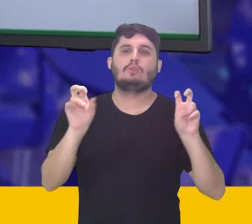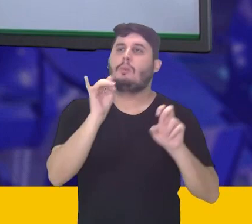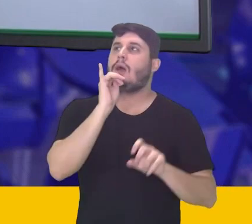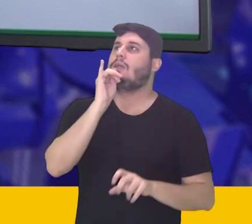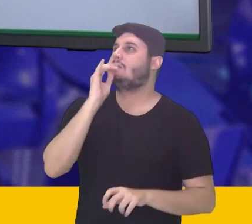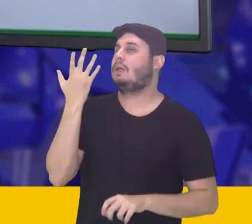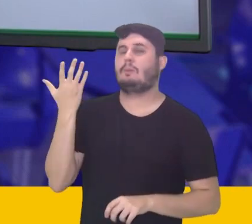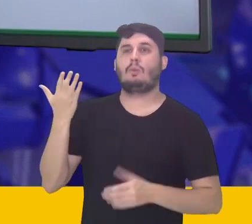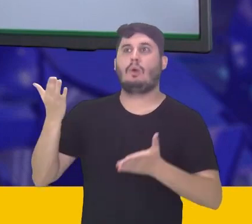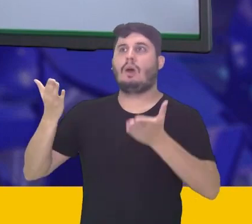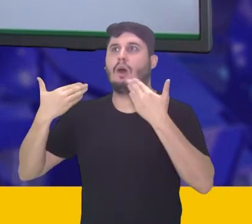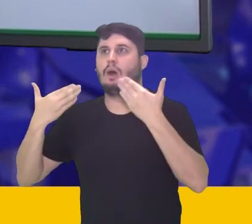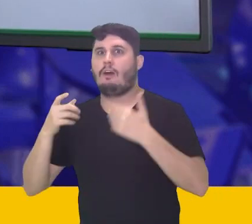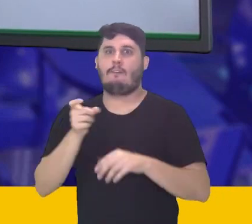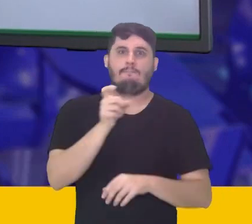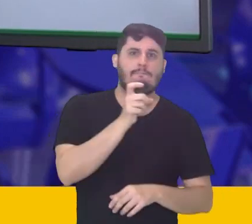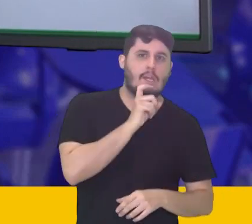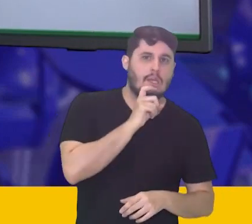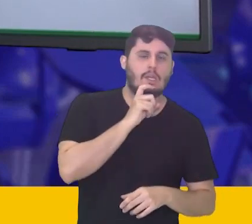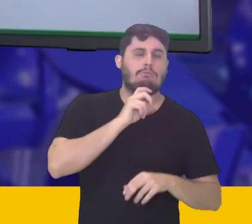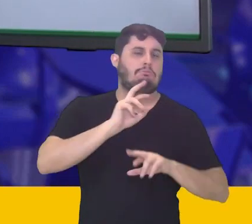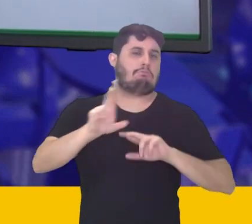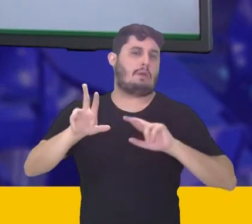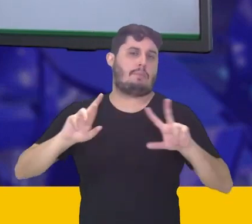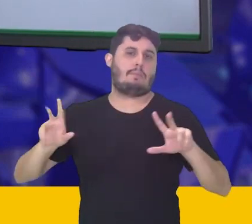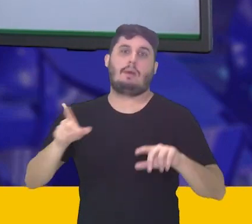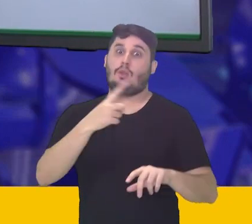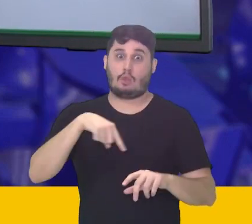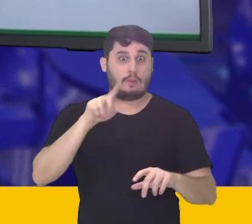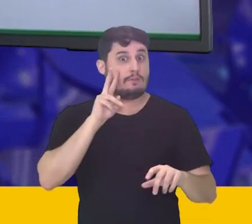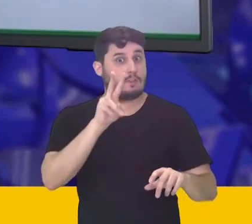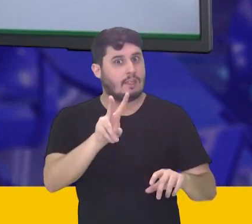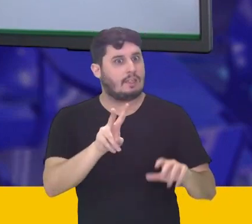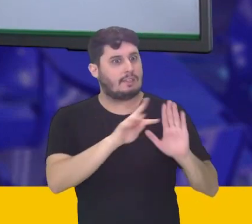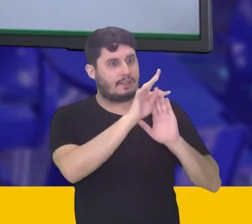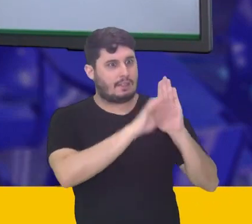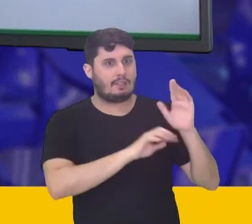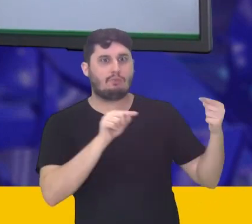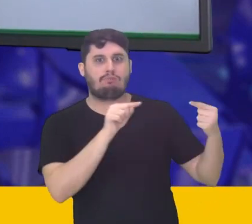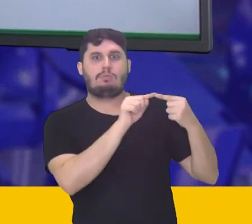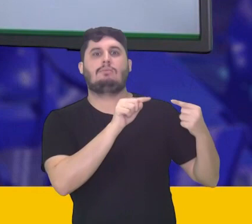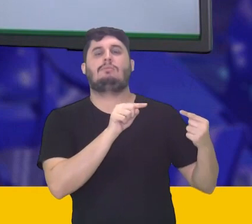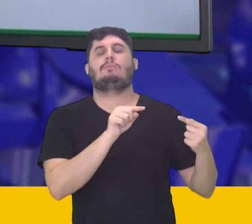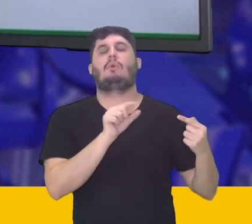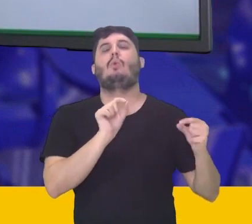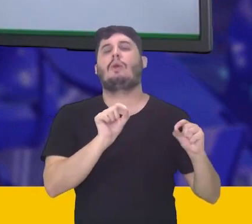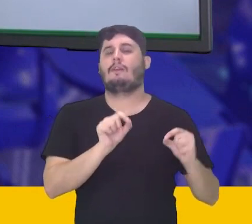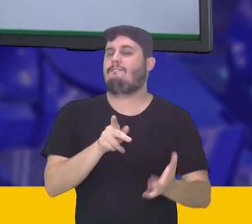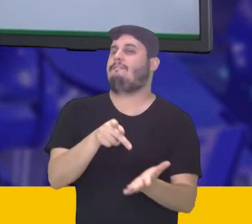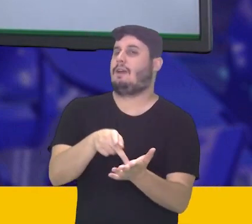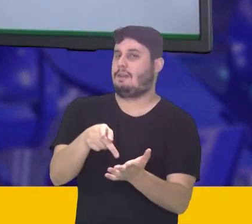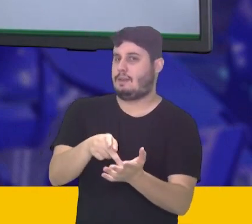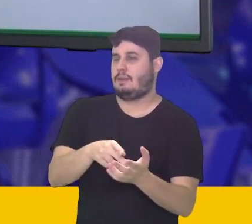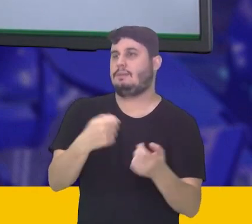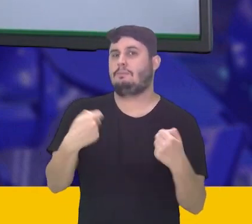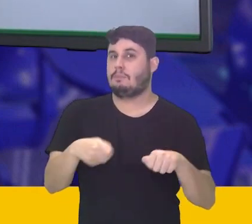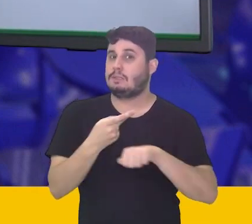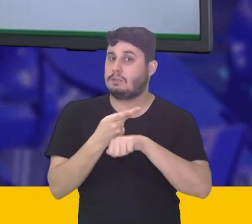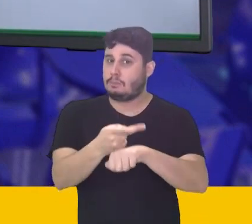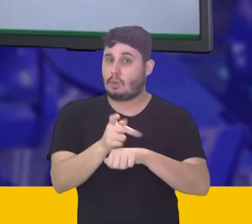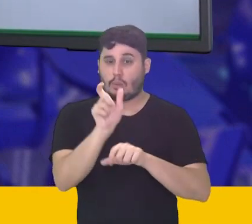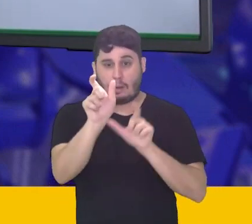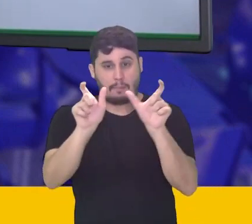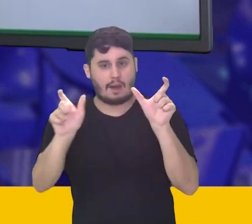estações do ano, ok? E podemos ver que é verdadeiro. É só procurar no texto por palavras que tem a ver